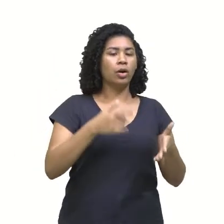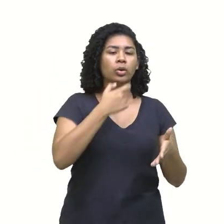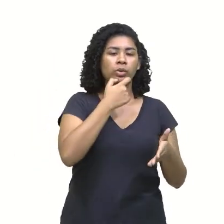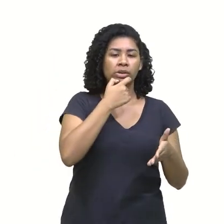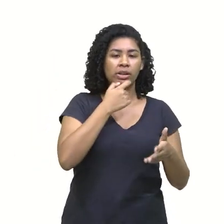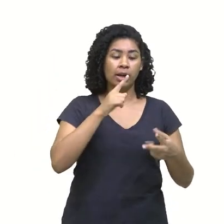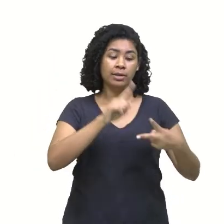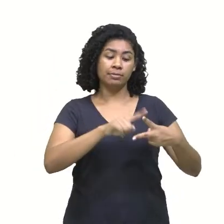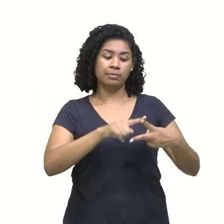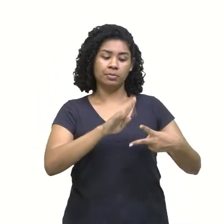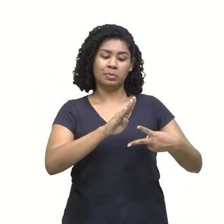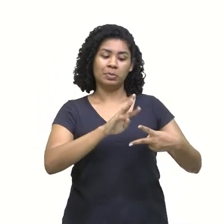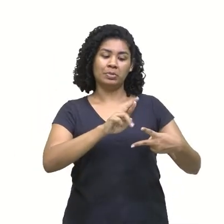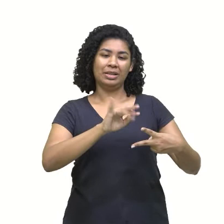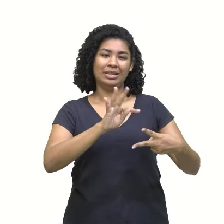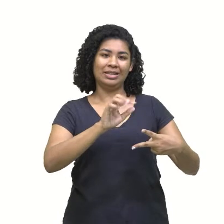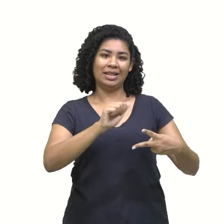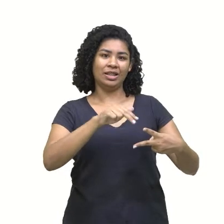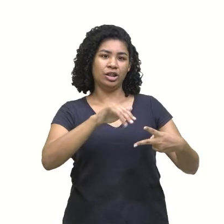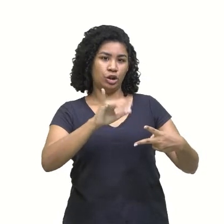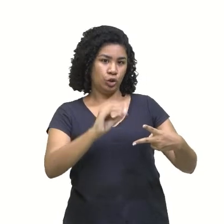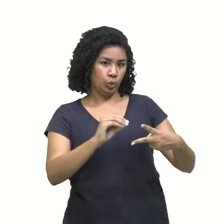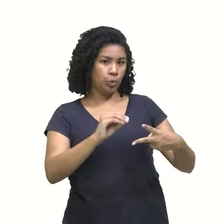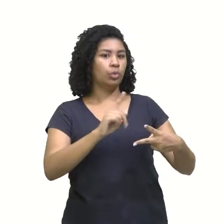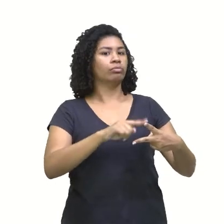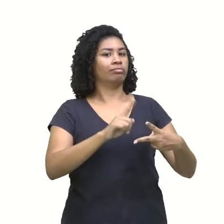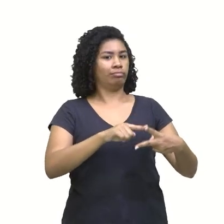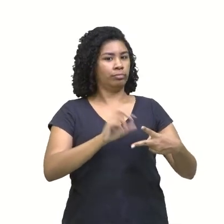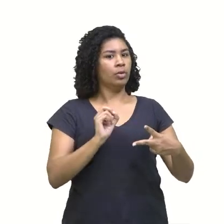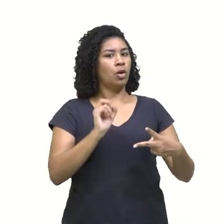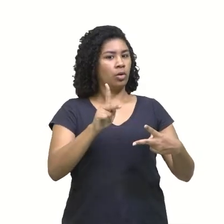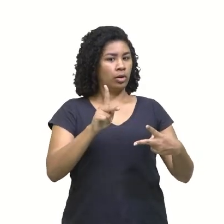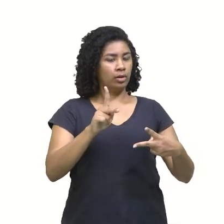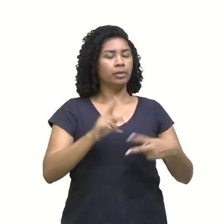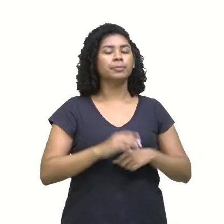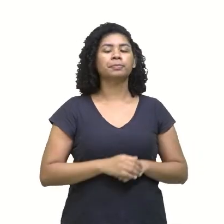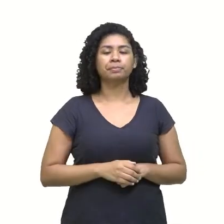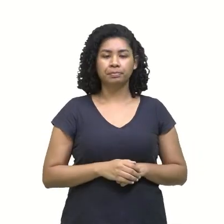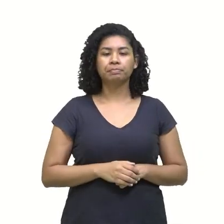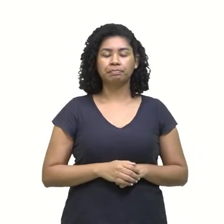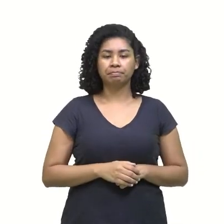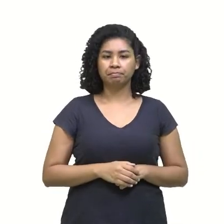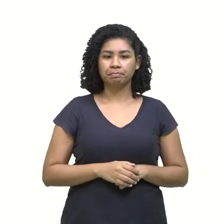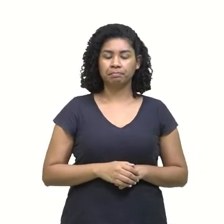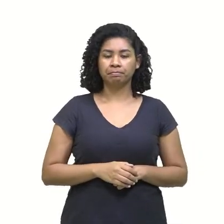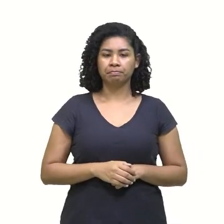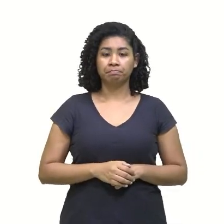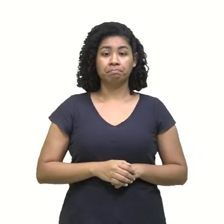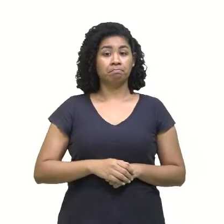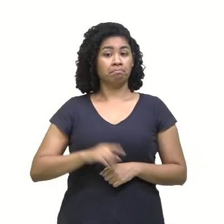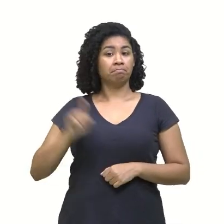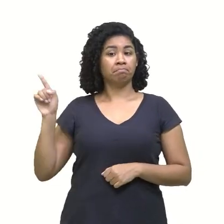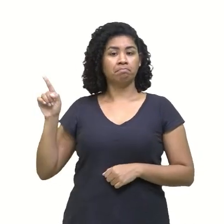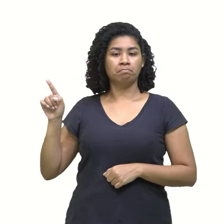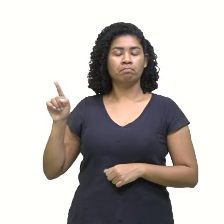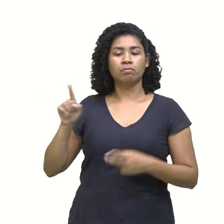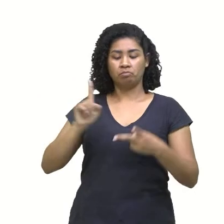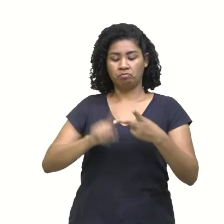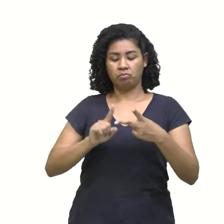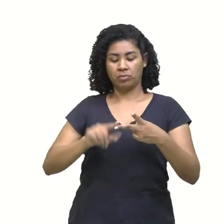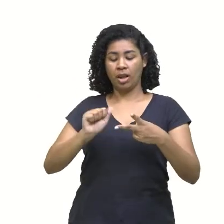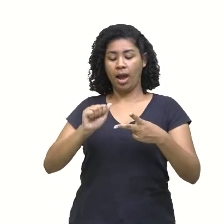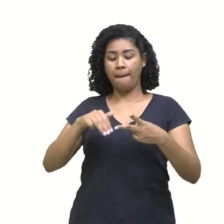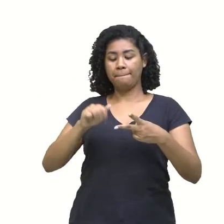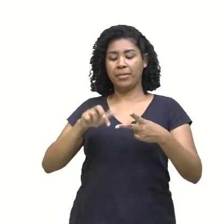na Inglaterra, Escócia, País de Gales, Irlanda do Norte, tudo bem? E quem que fala inglês